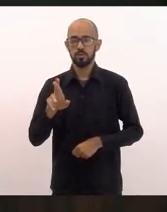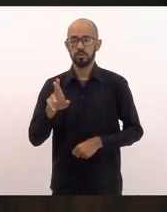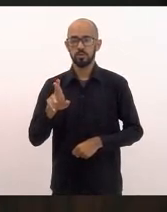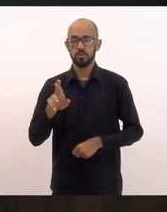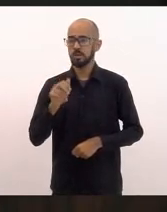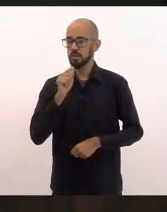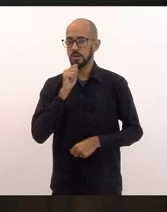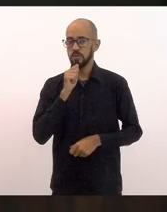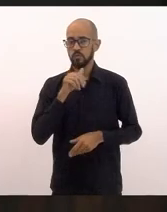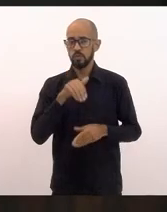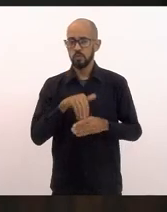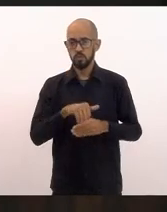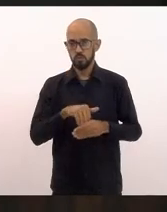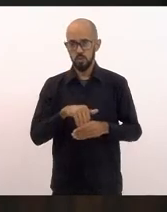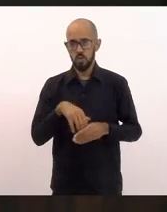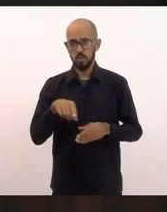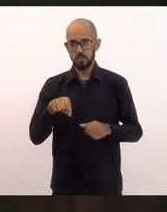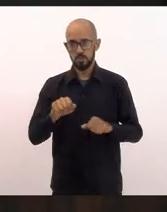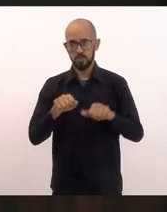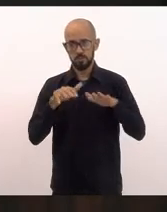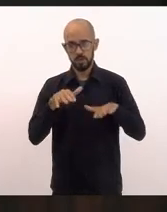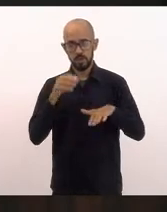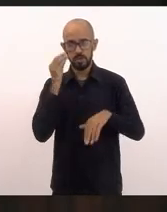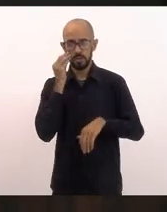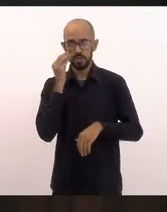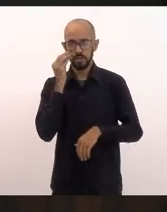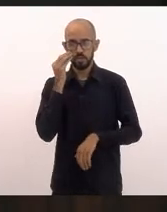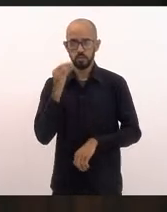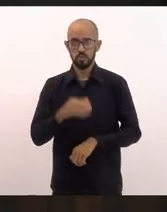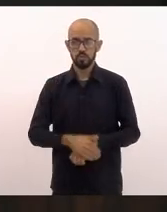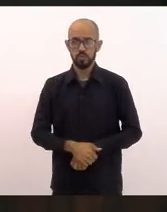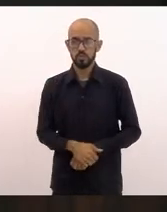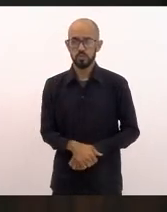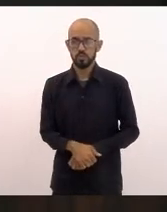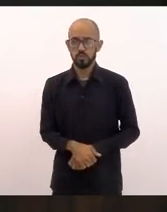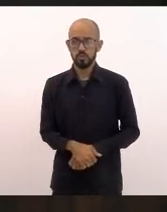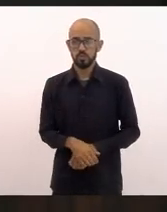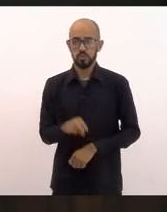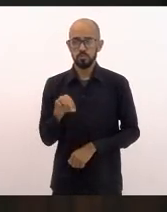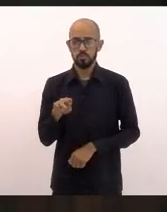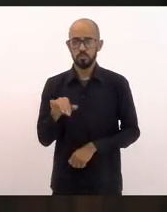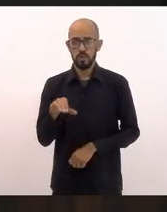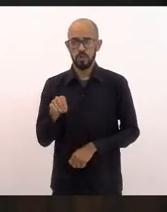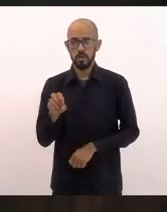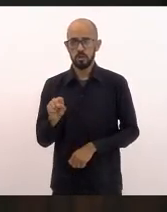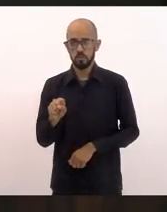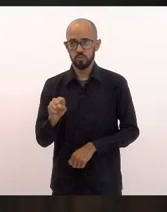ainda não votou, mas está no plenário e está tentando. Deputado Marcos